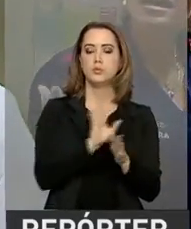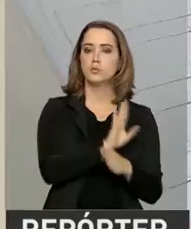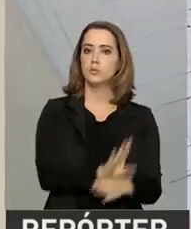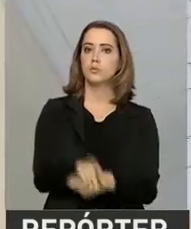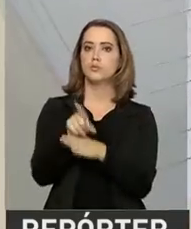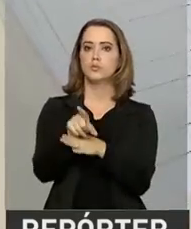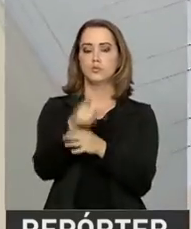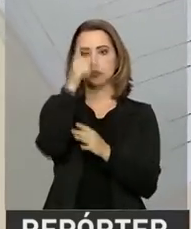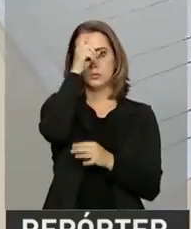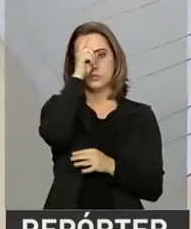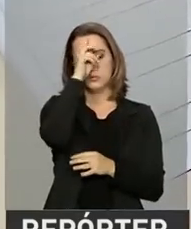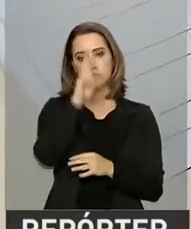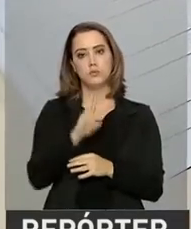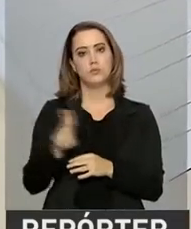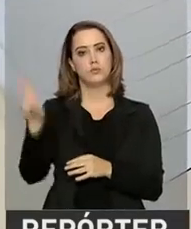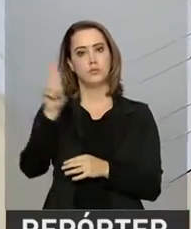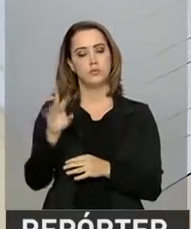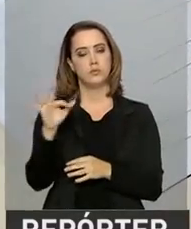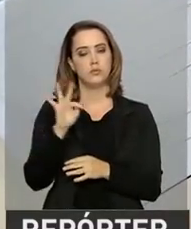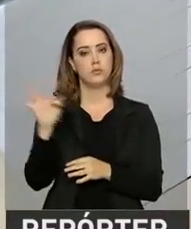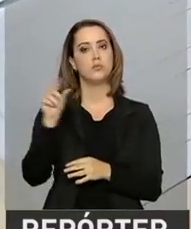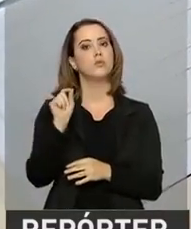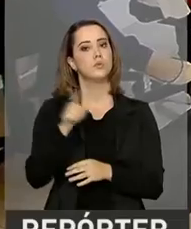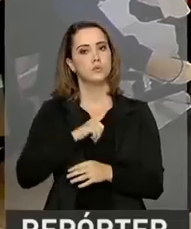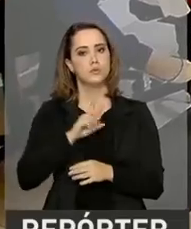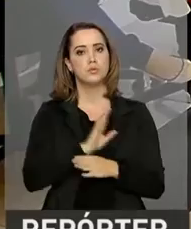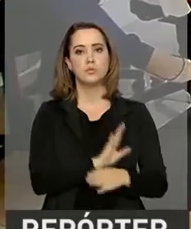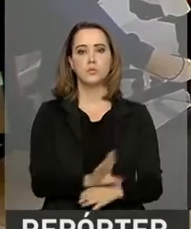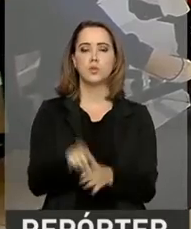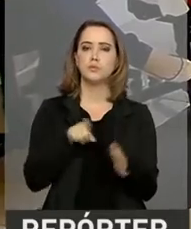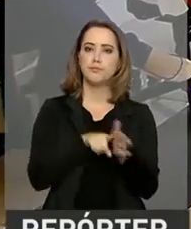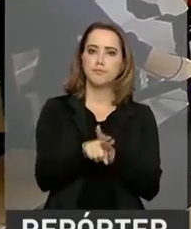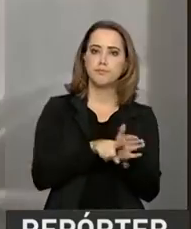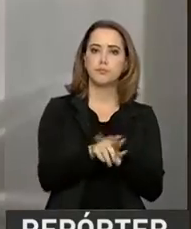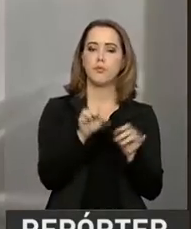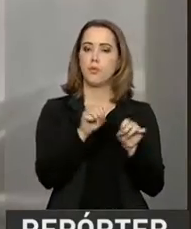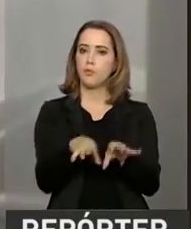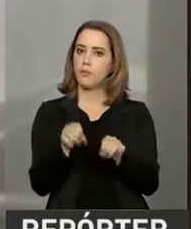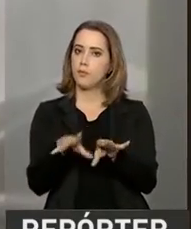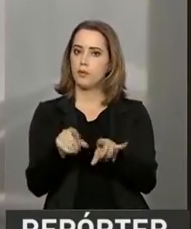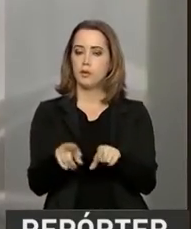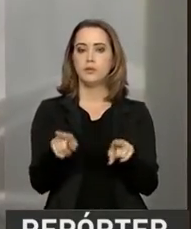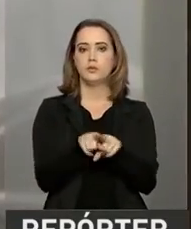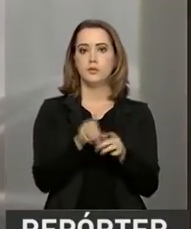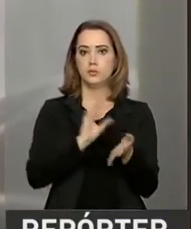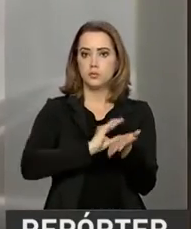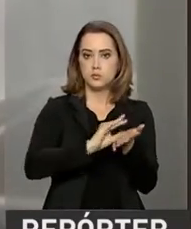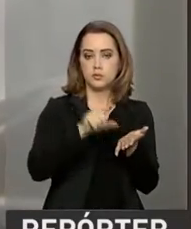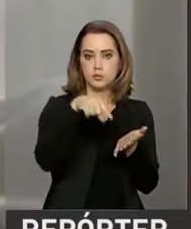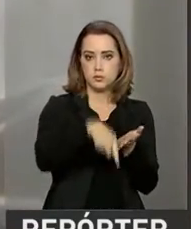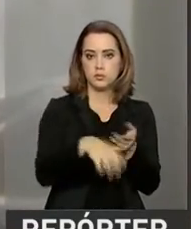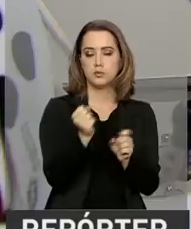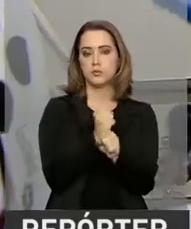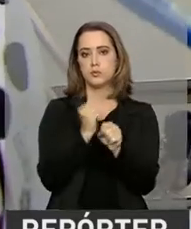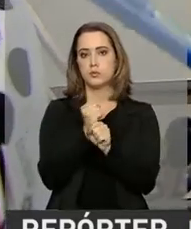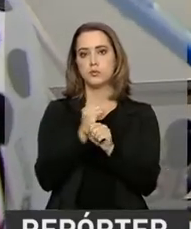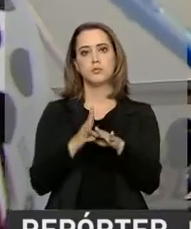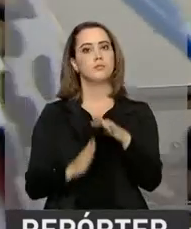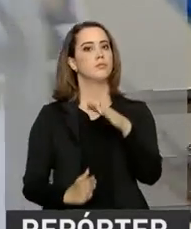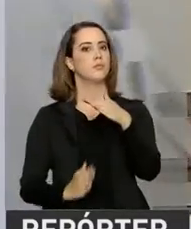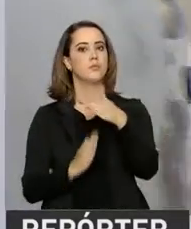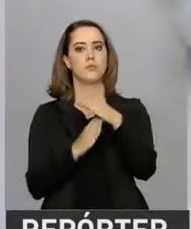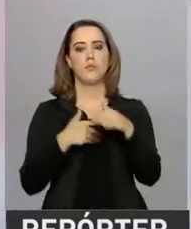que cumprir metas de qualidade desenvolvimento de pesquisa e ensino os repasses liberados este ano já chegam a